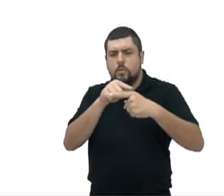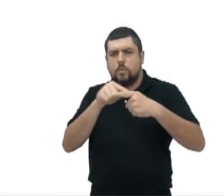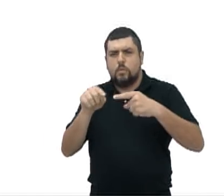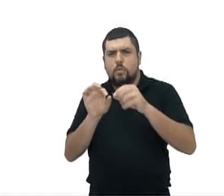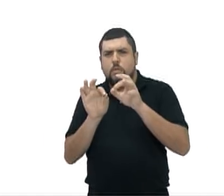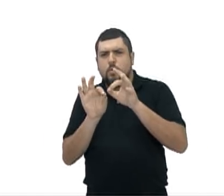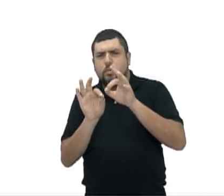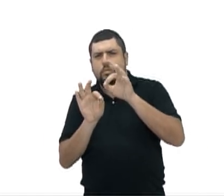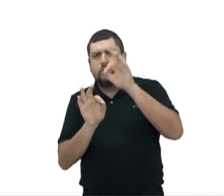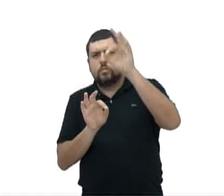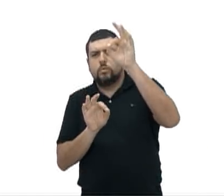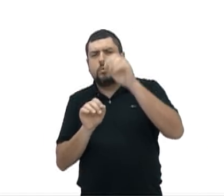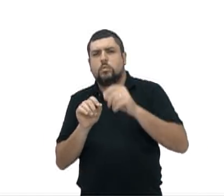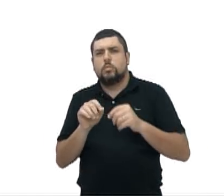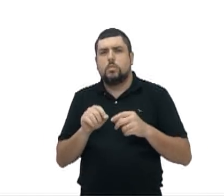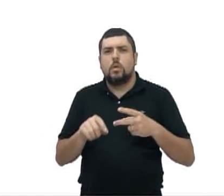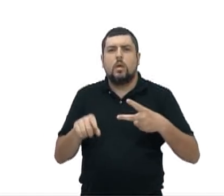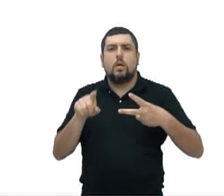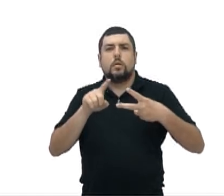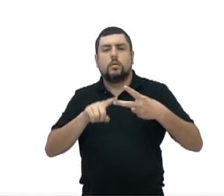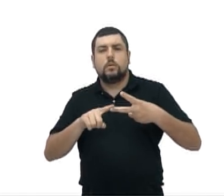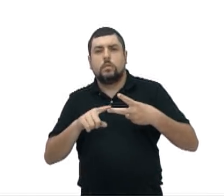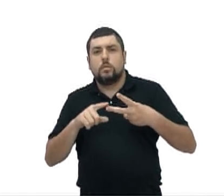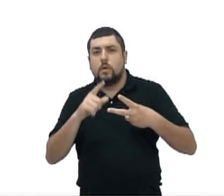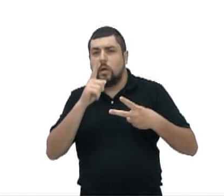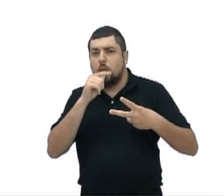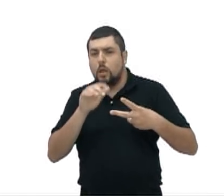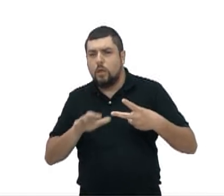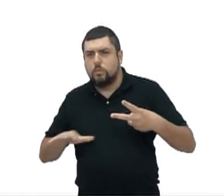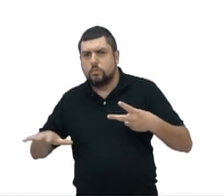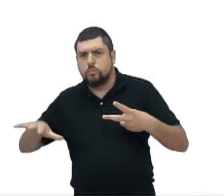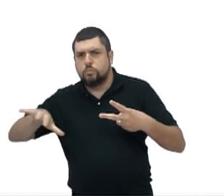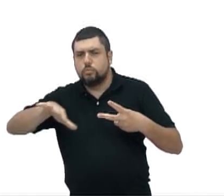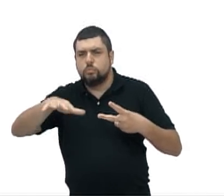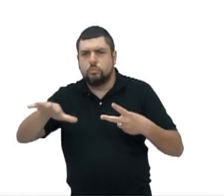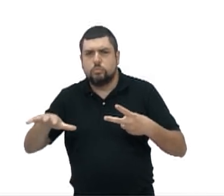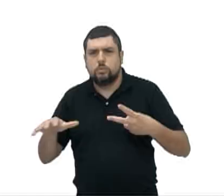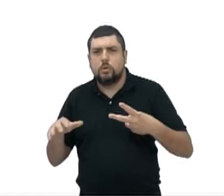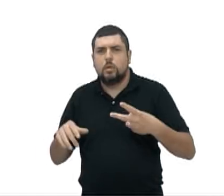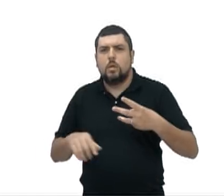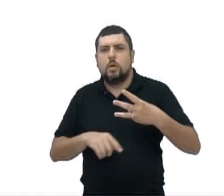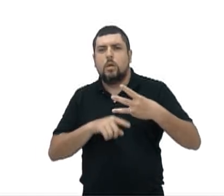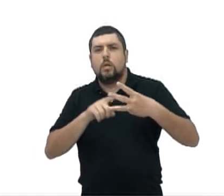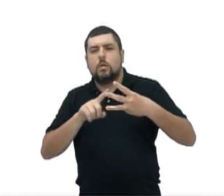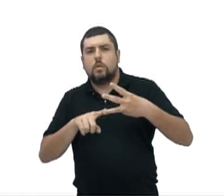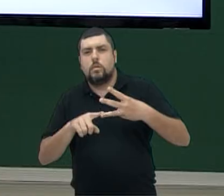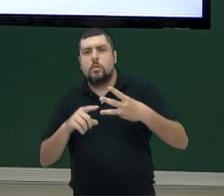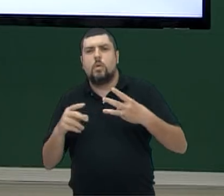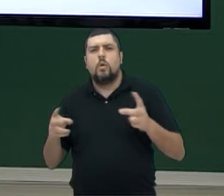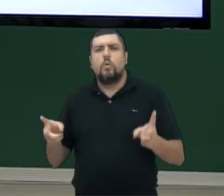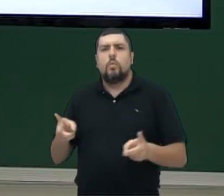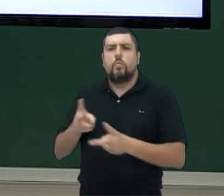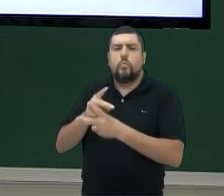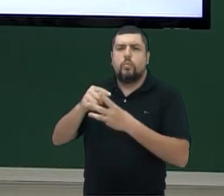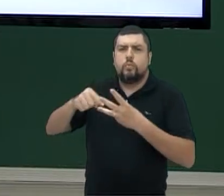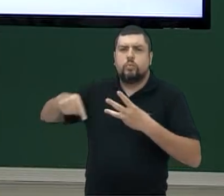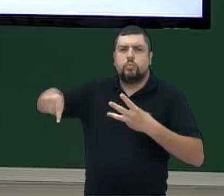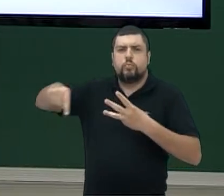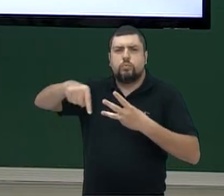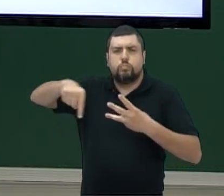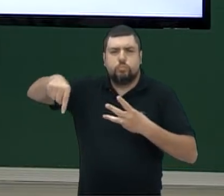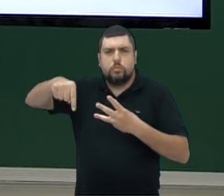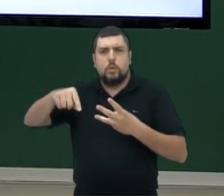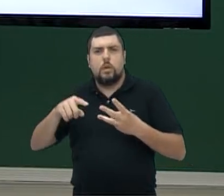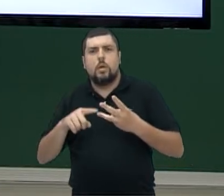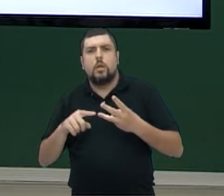as correntes marítimas, a maritimidade e a continentalidade e o El Niño e Laninha vão ser condições que